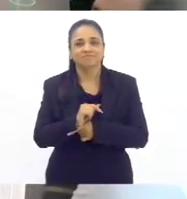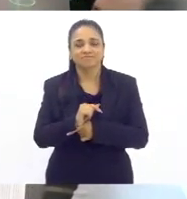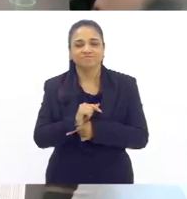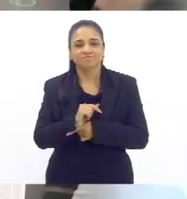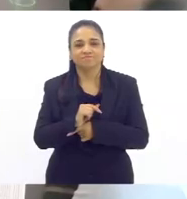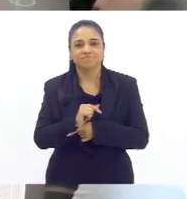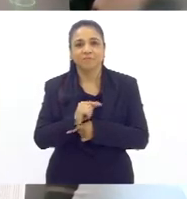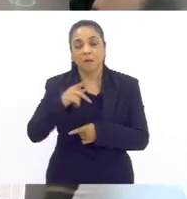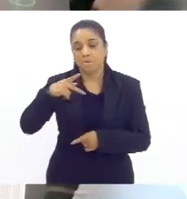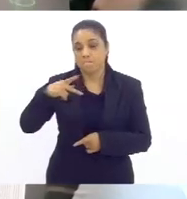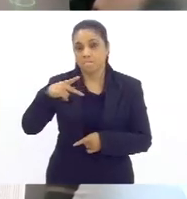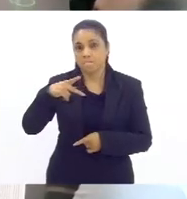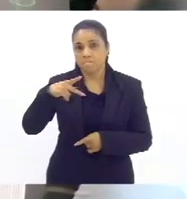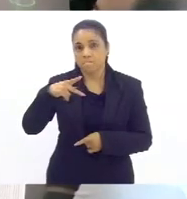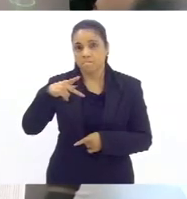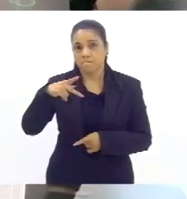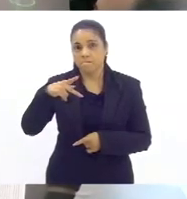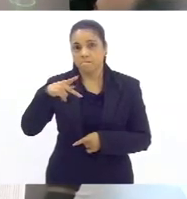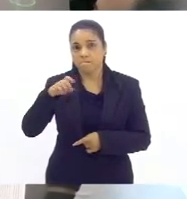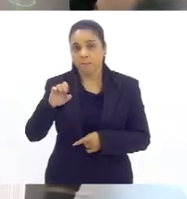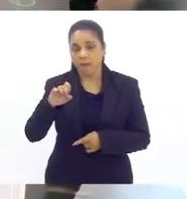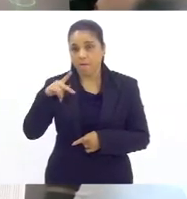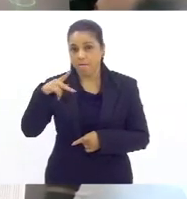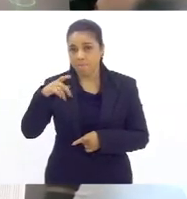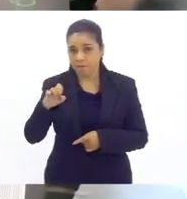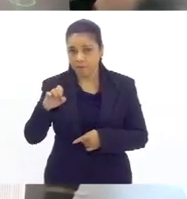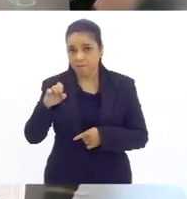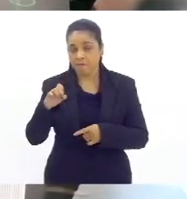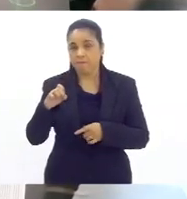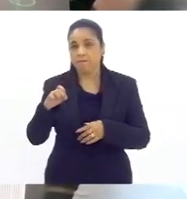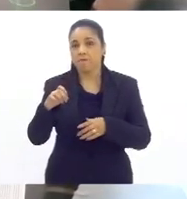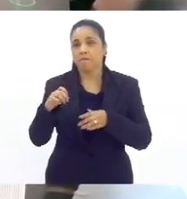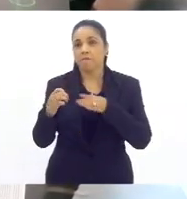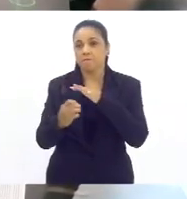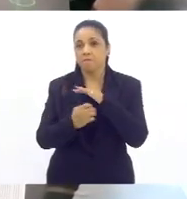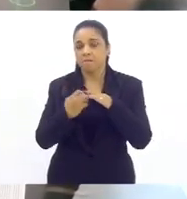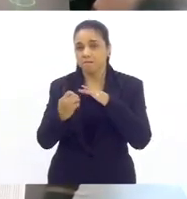a Peppa é uma Pioneira aqui na foi uma das que participou da